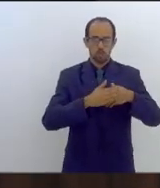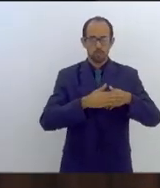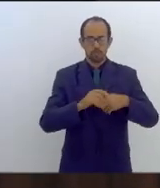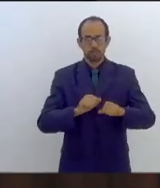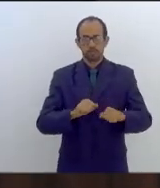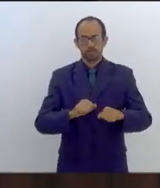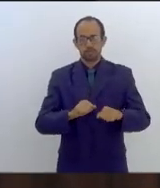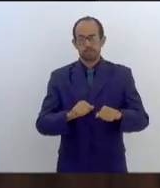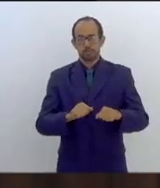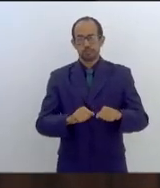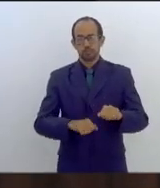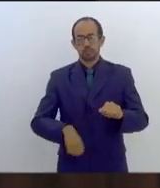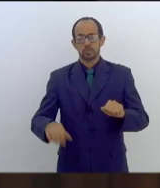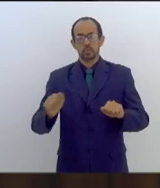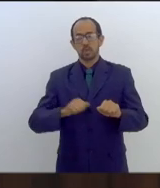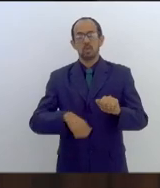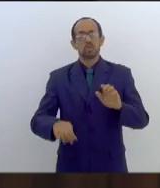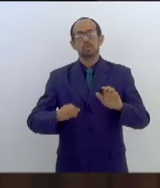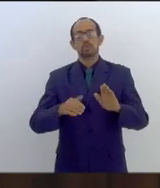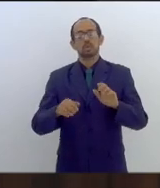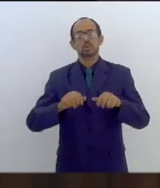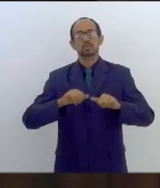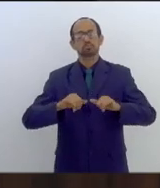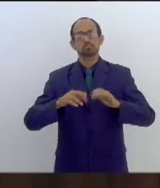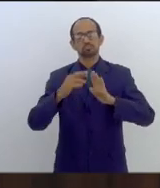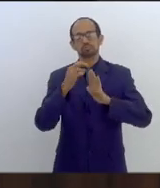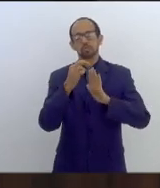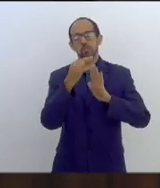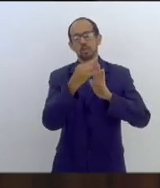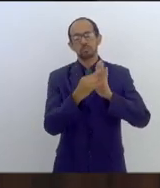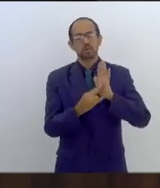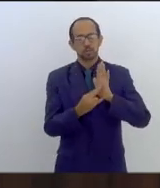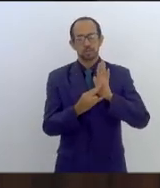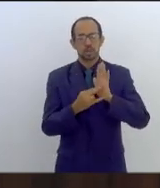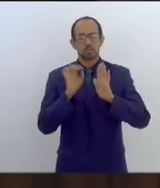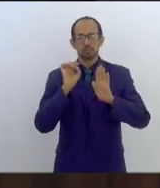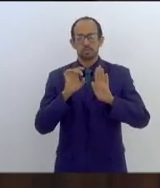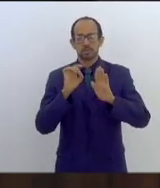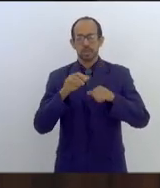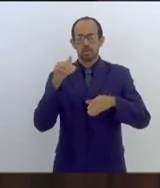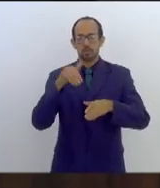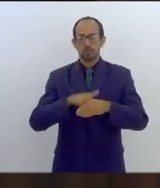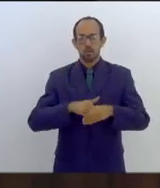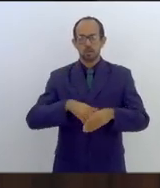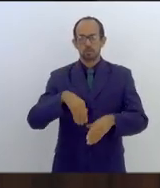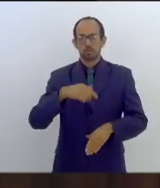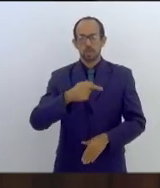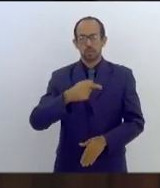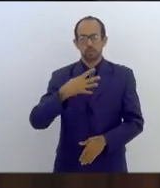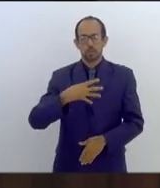Sujeito às disposições especiais de acordo com o artigo 92 do Regimento Interno, proposta de emenda constitucional número 74